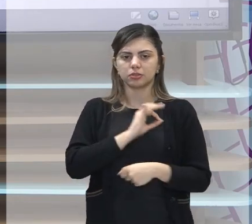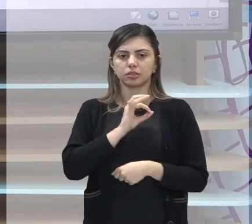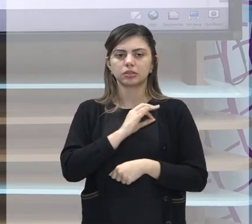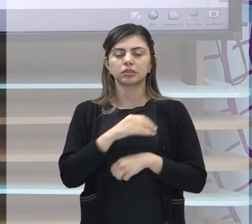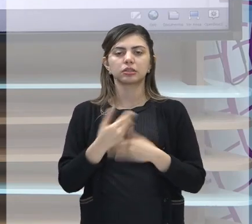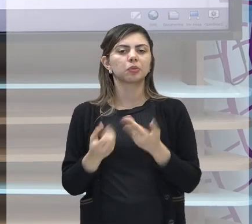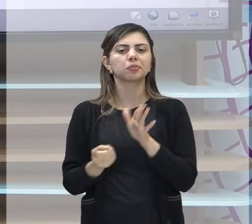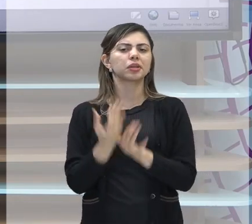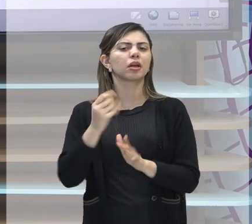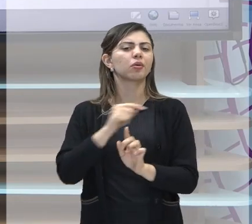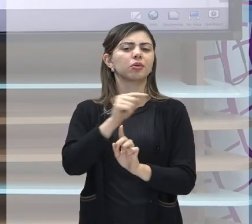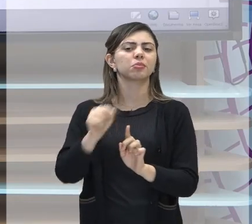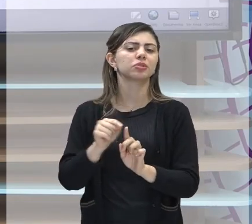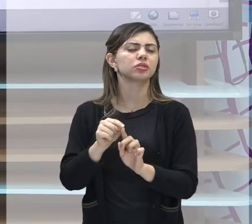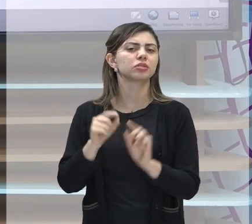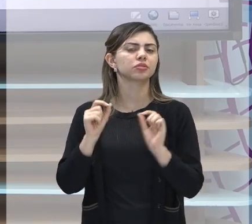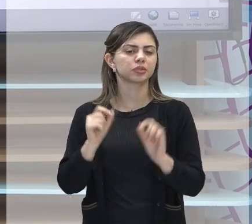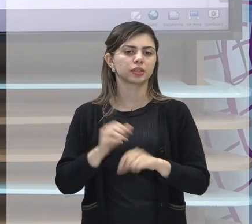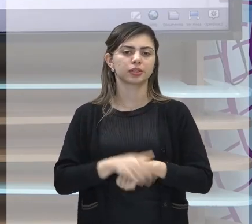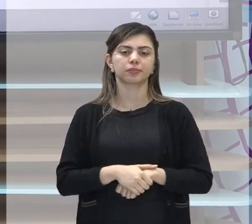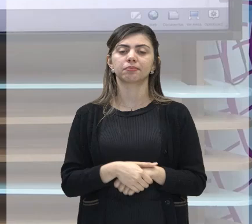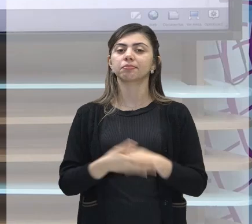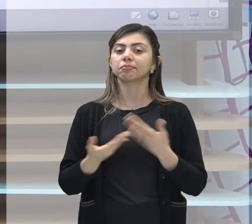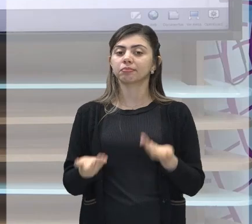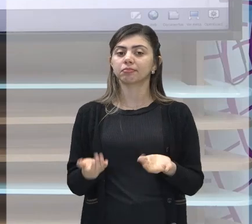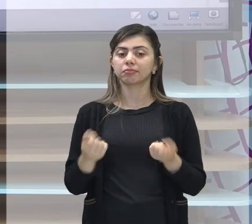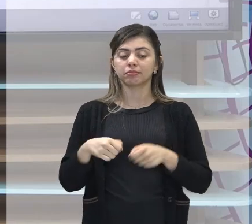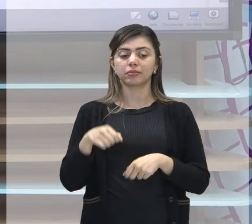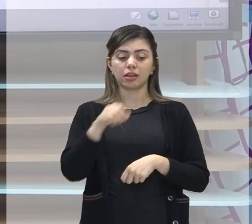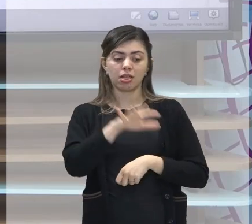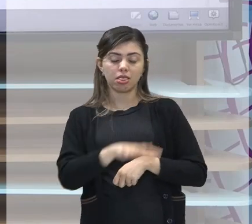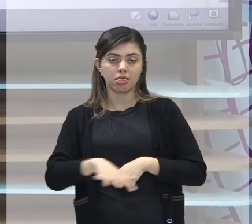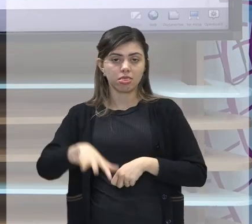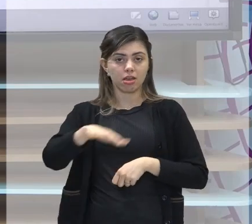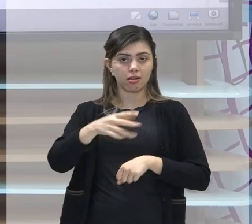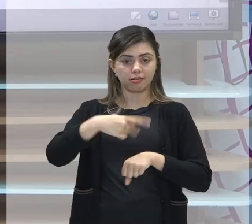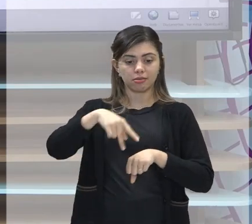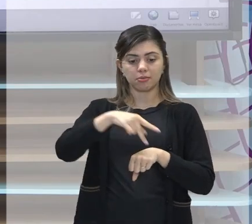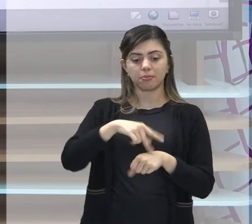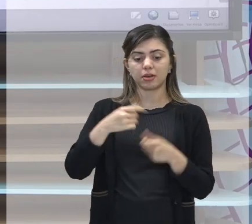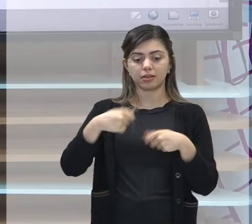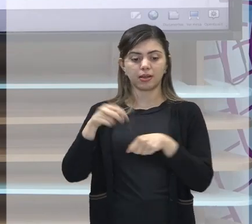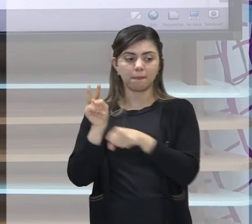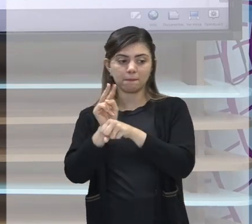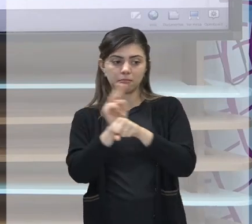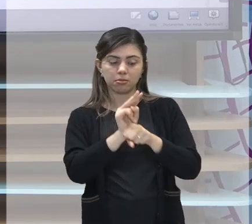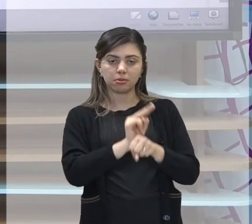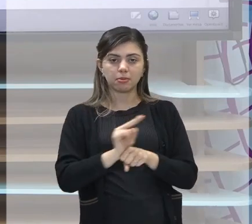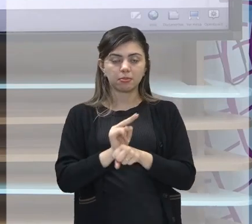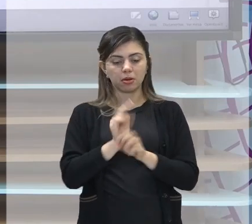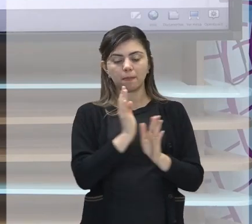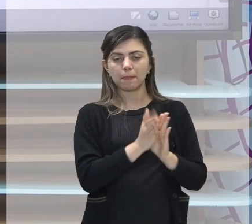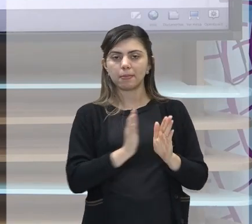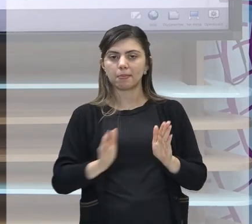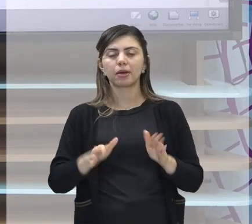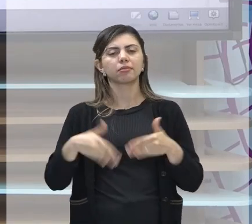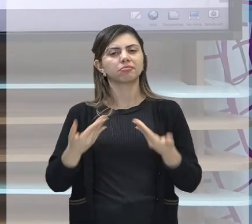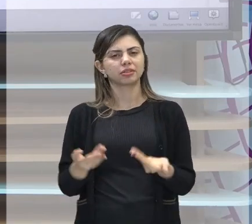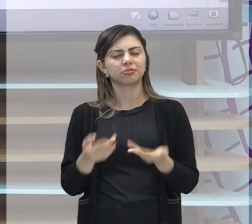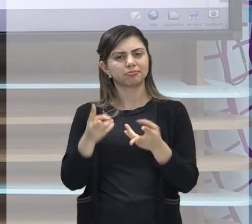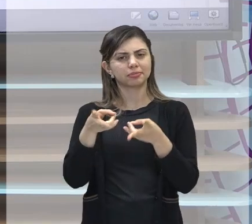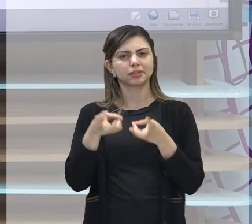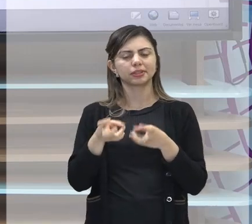com que objetivo? Da manutenção do nosso território. Para você perceber o quão esse período